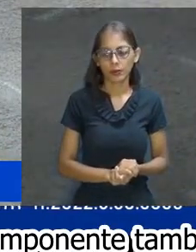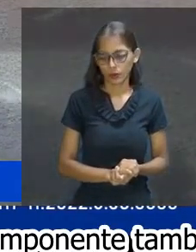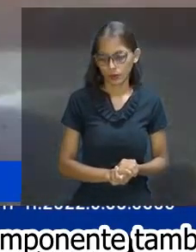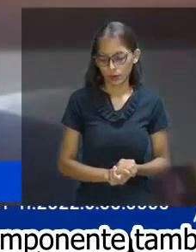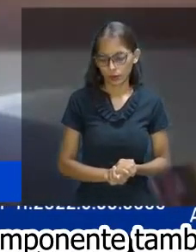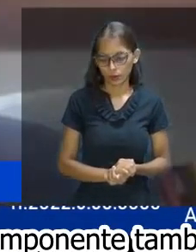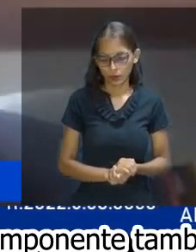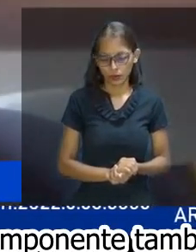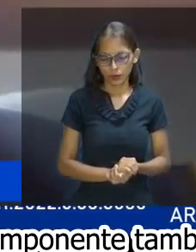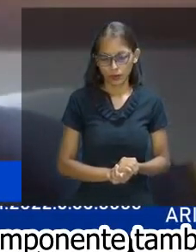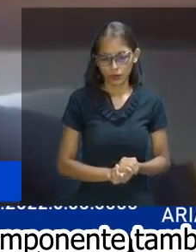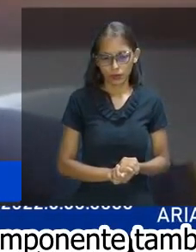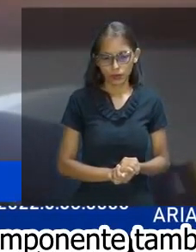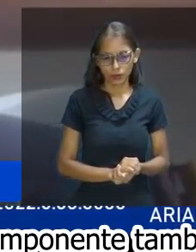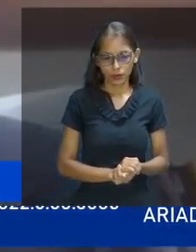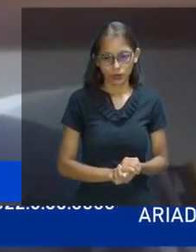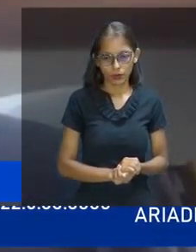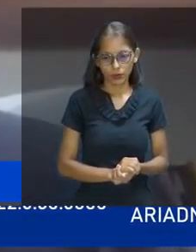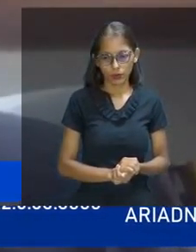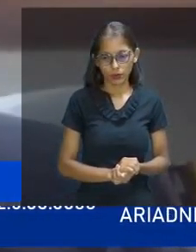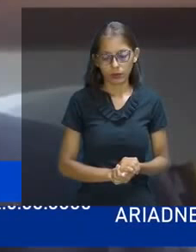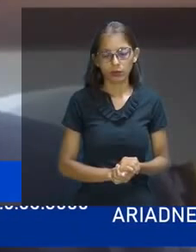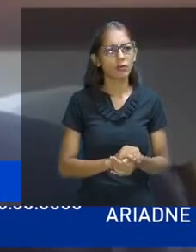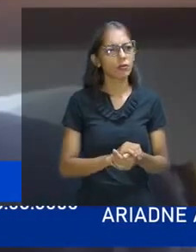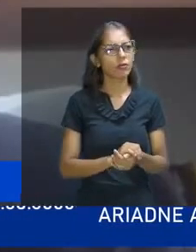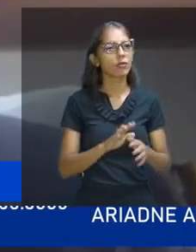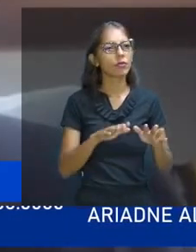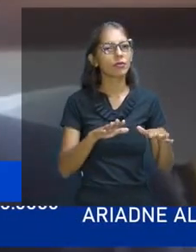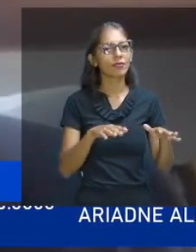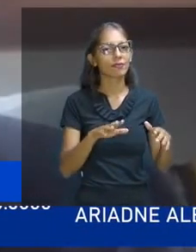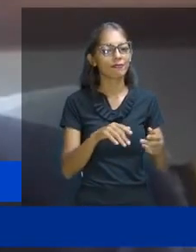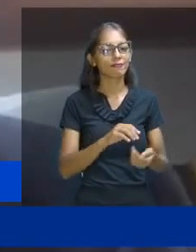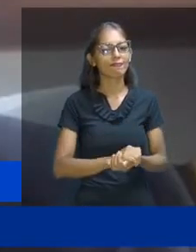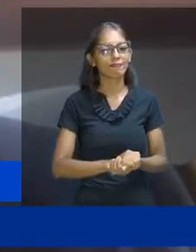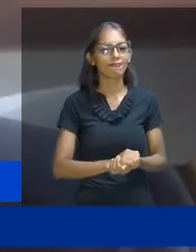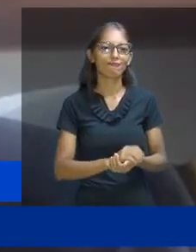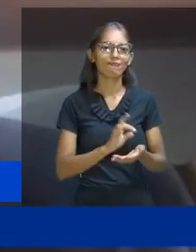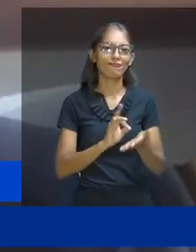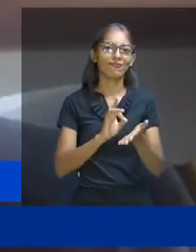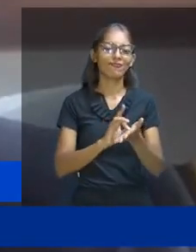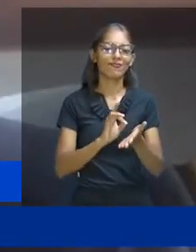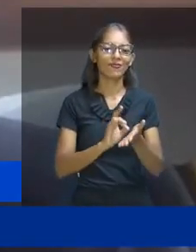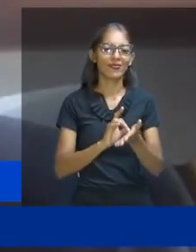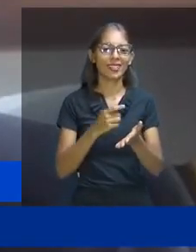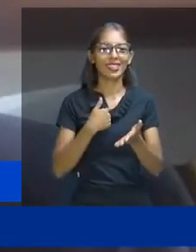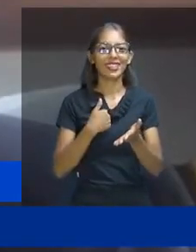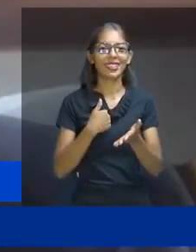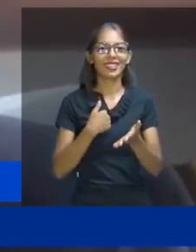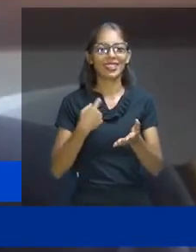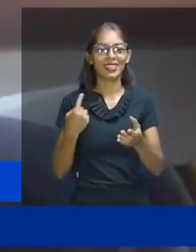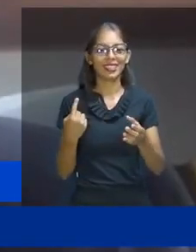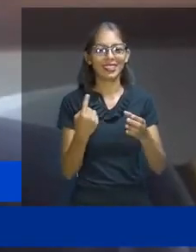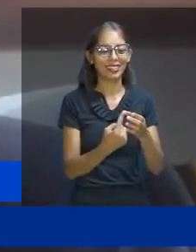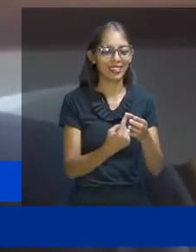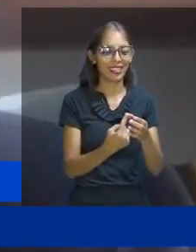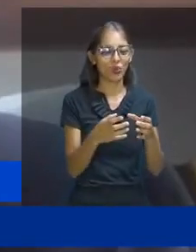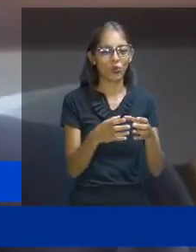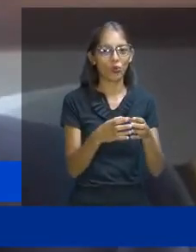verdade, teve esse componente também, né, que, na verdade, o único que sobrou, eu não participaria,